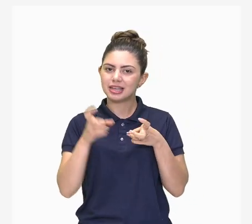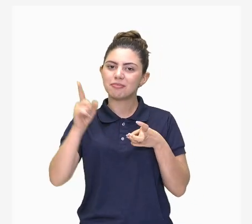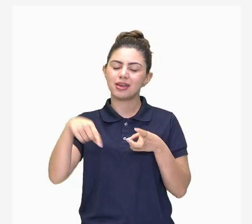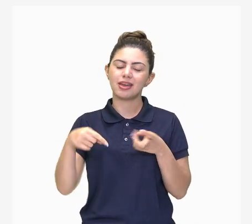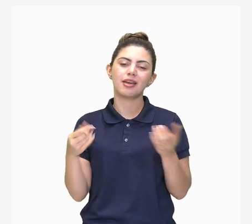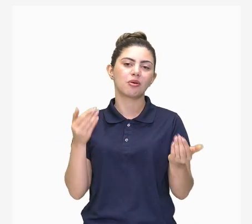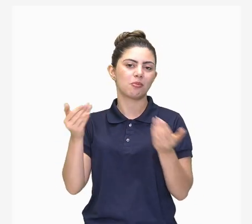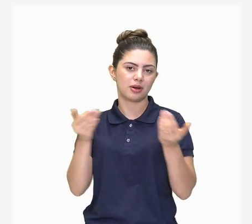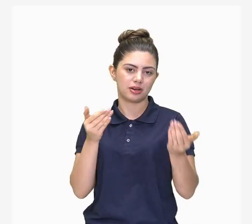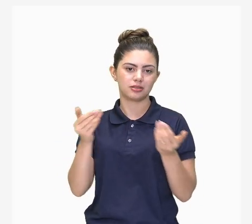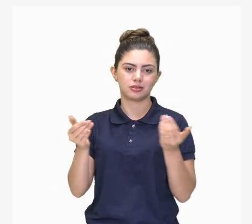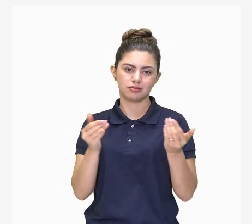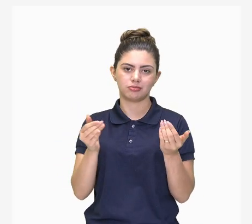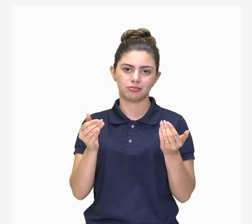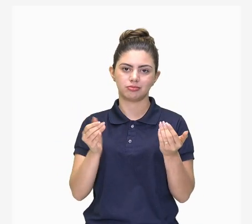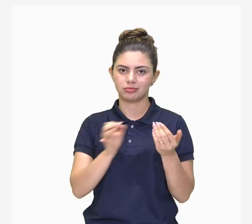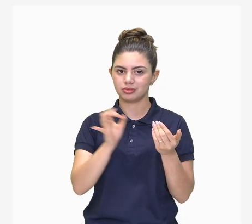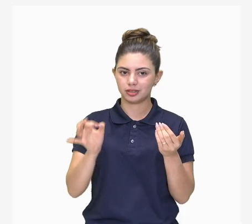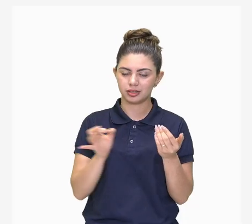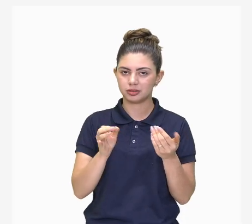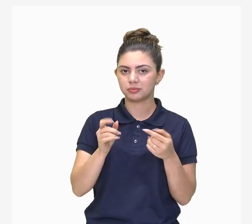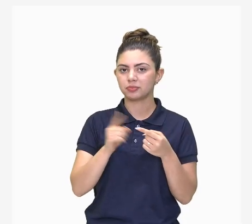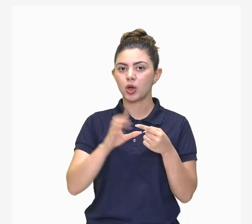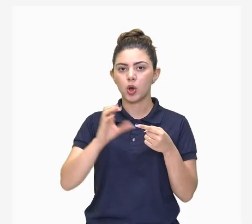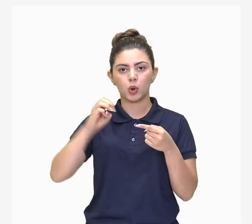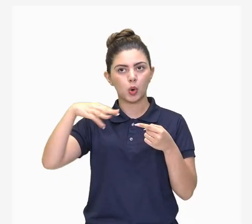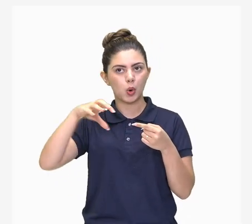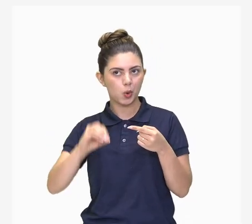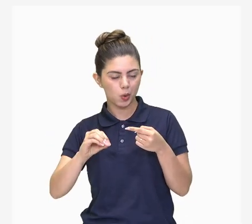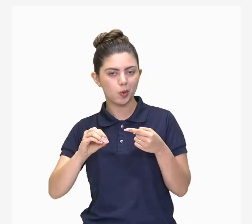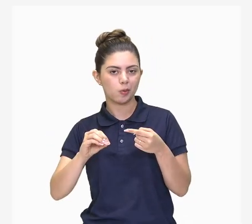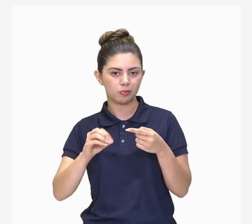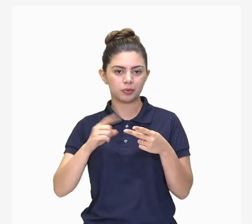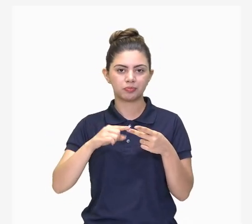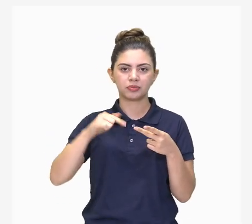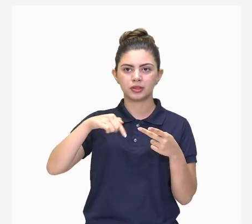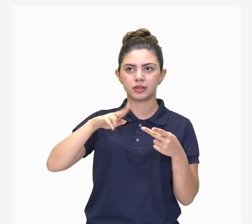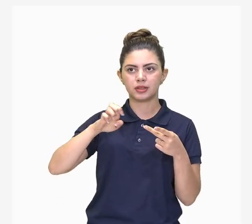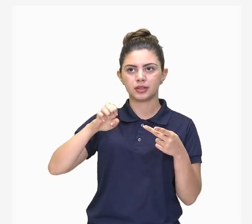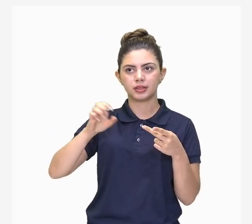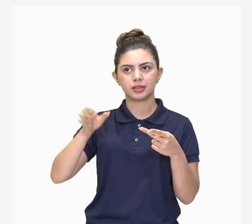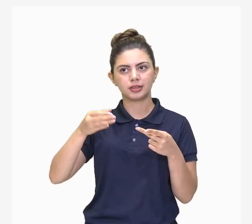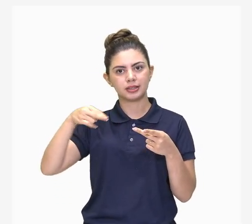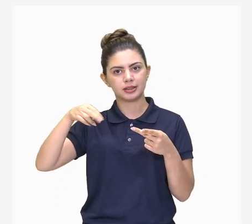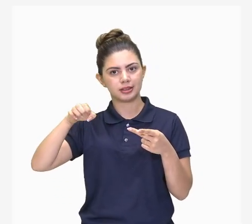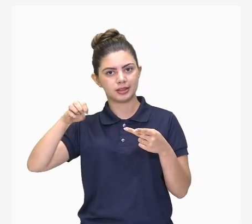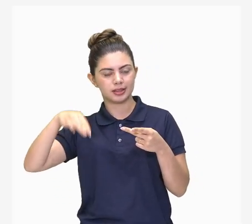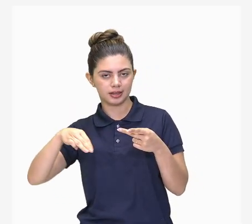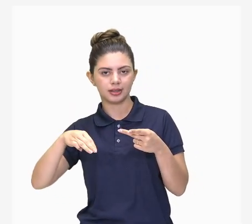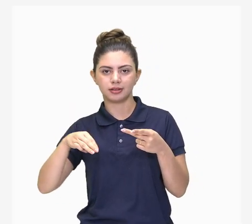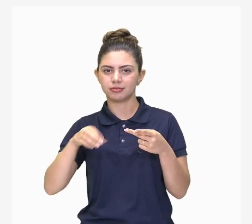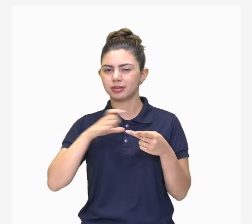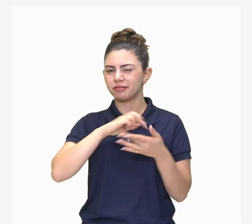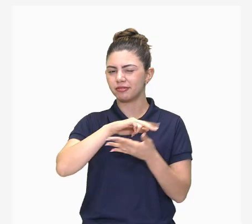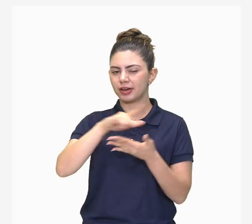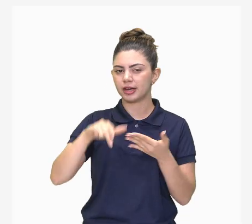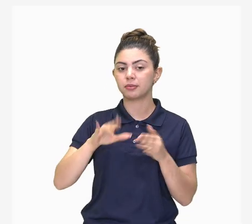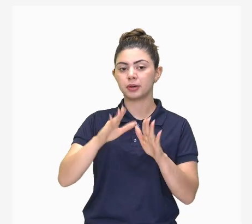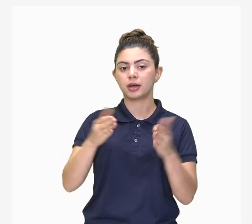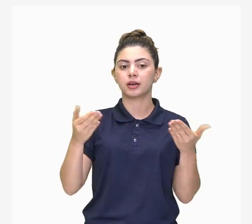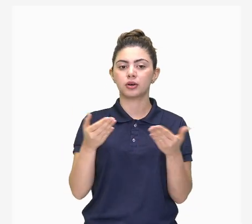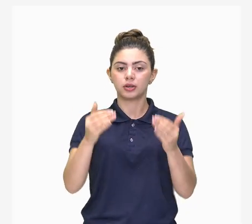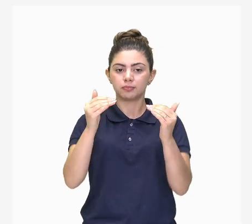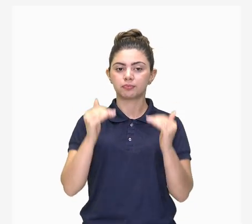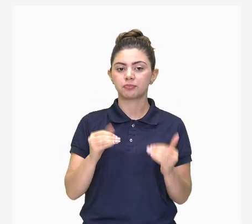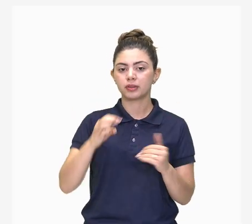essa comparação, né? Como, que nem, semelhante a. Temos a